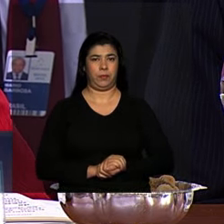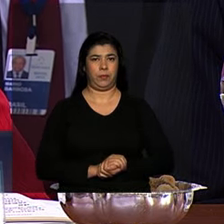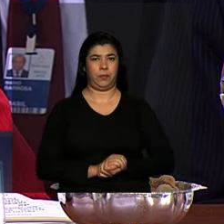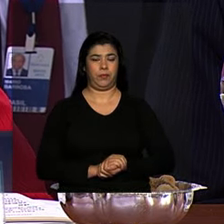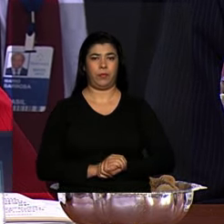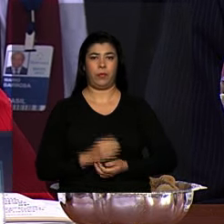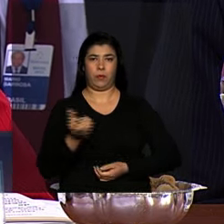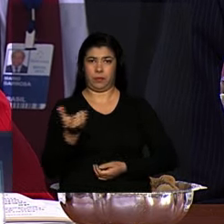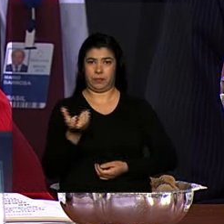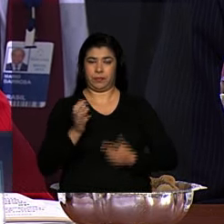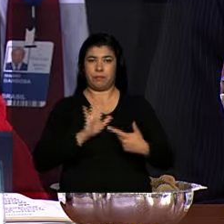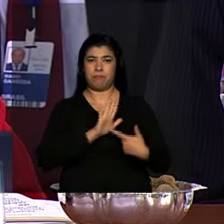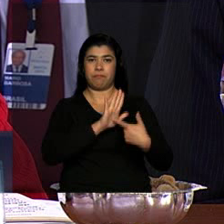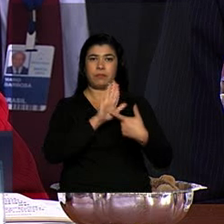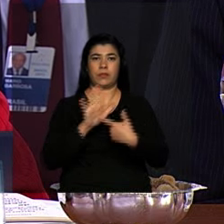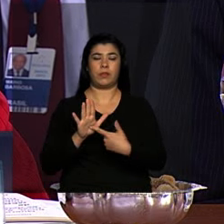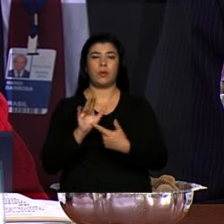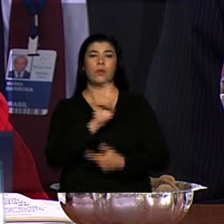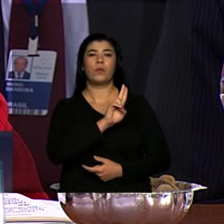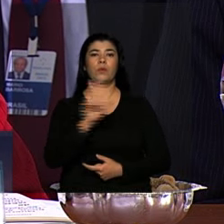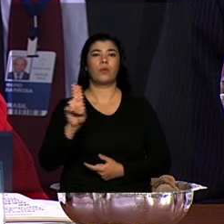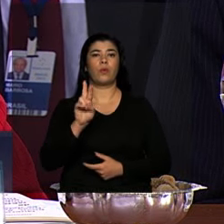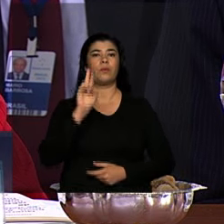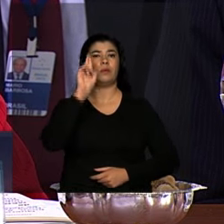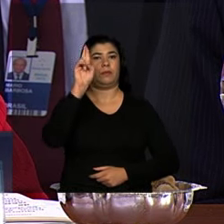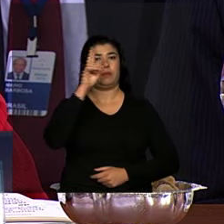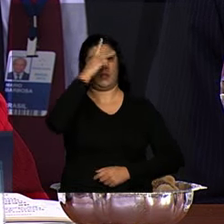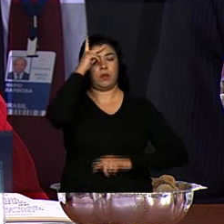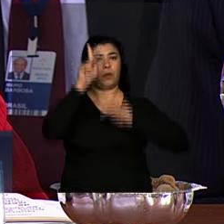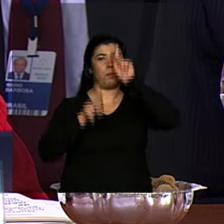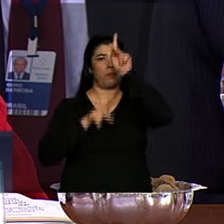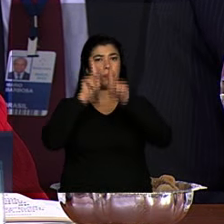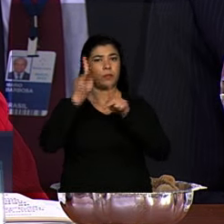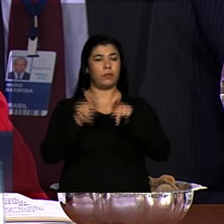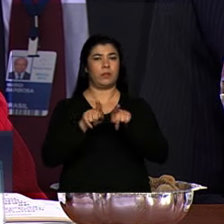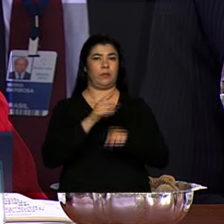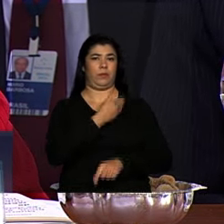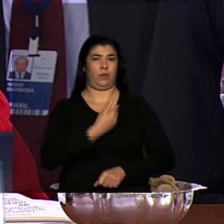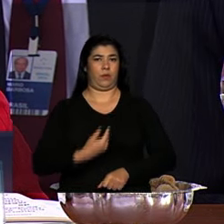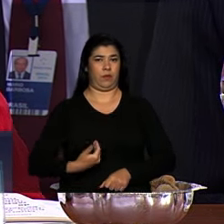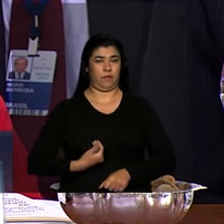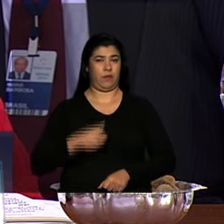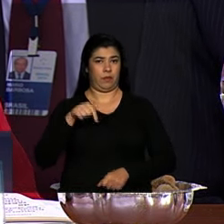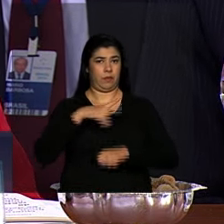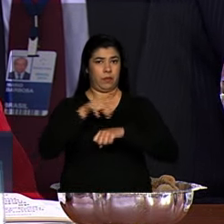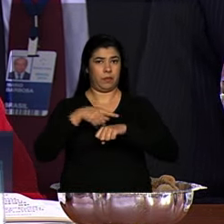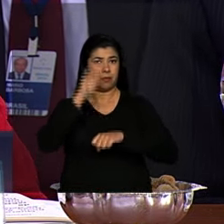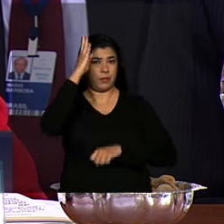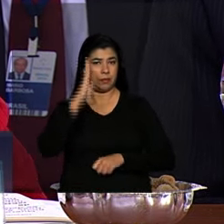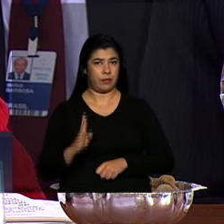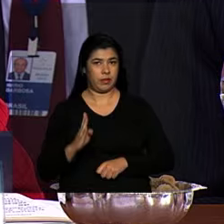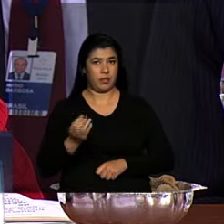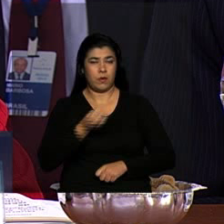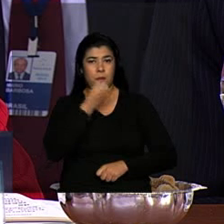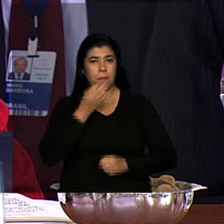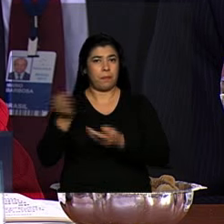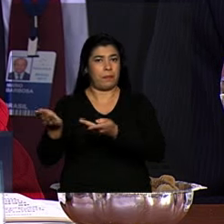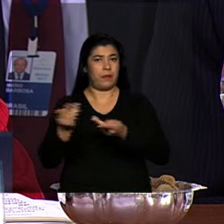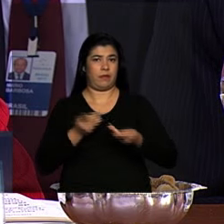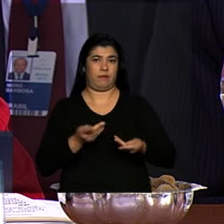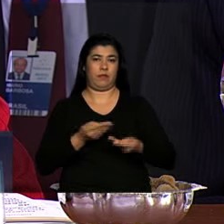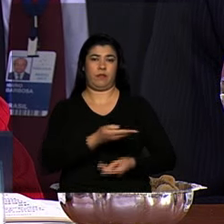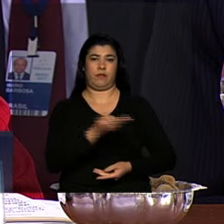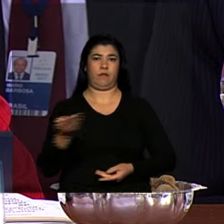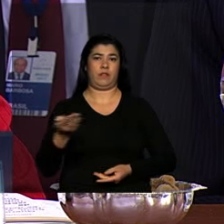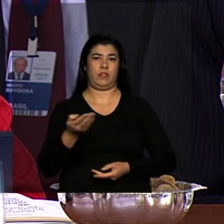Quero expressar, em nome de todo o povo e do governo brasileiros, as boas-vindas aos chefes de